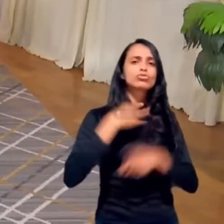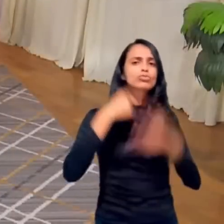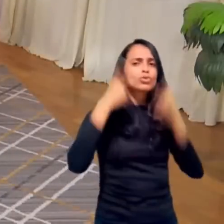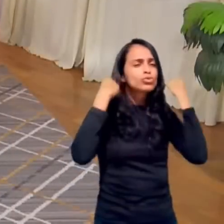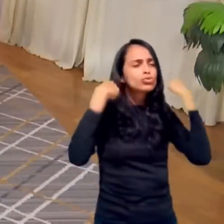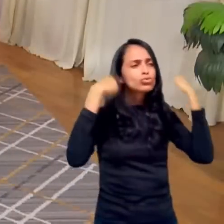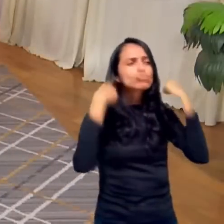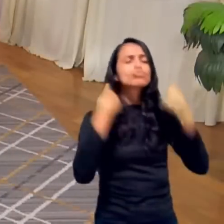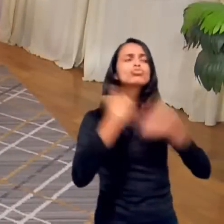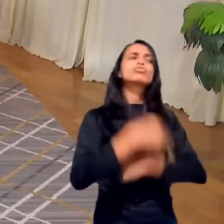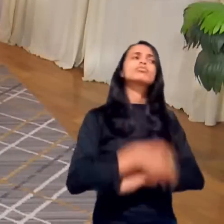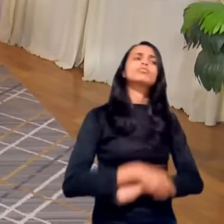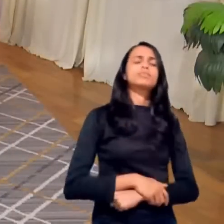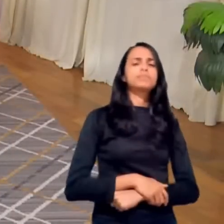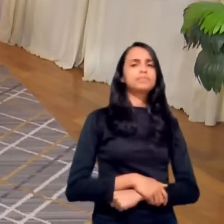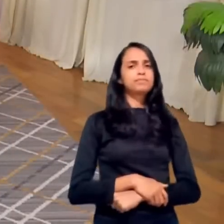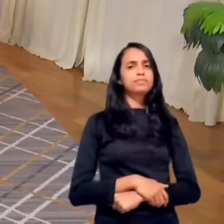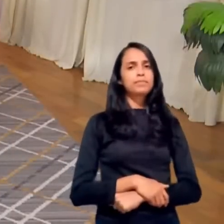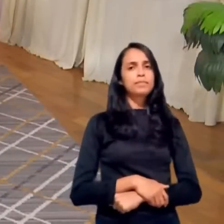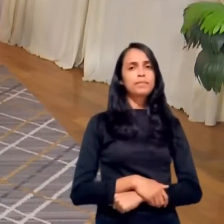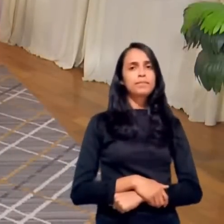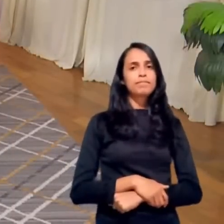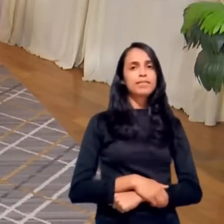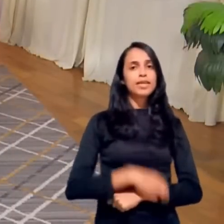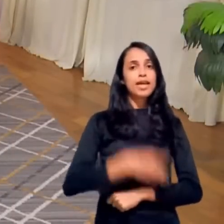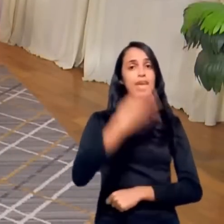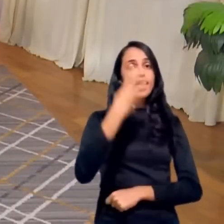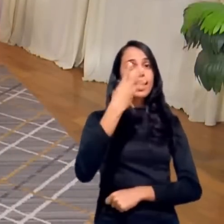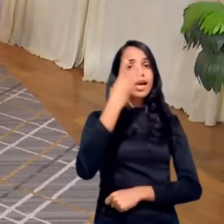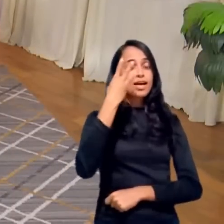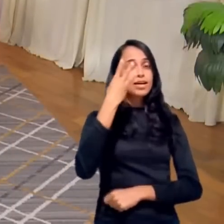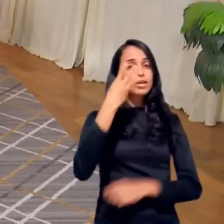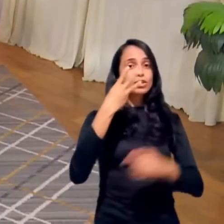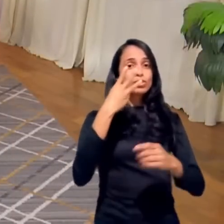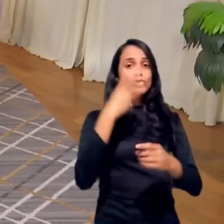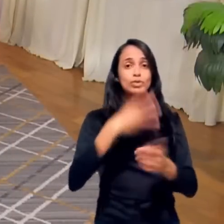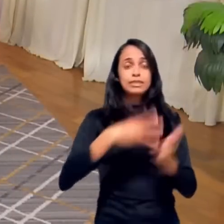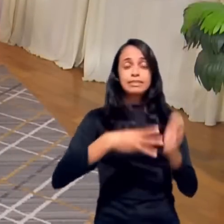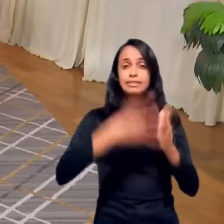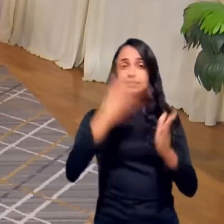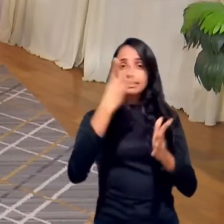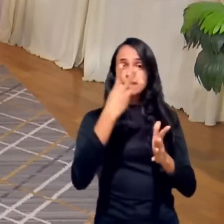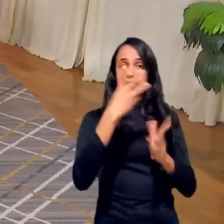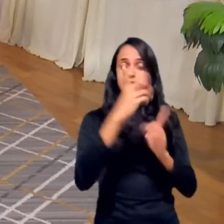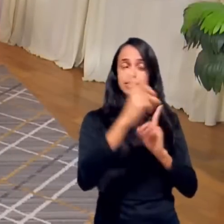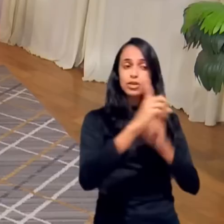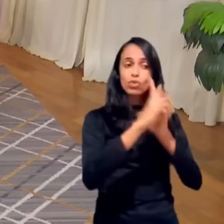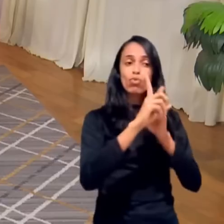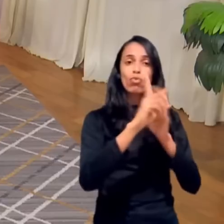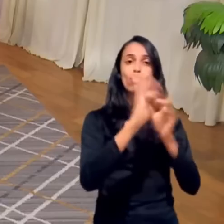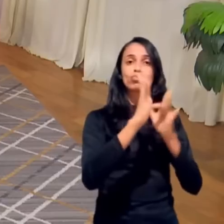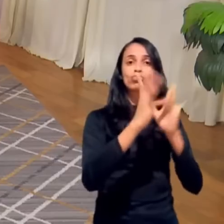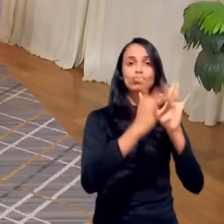Queridos, esse era o terceiro encontro de Jesus com seus discípulos após a ressurreição.